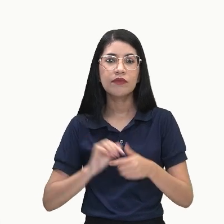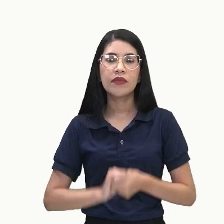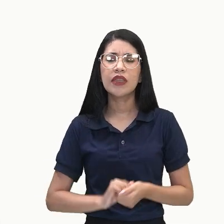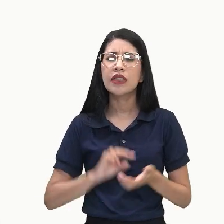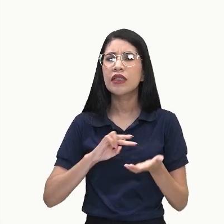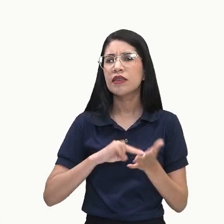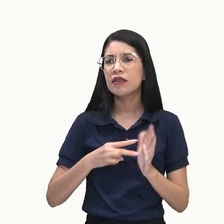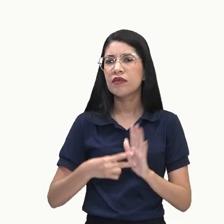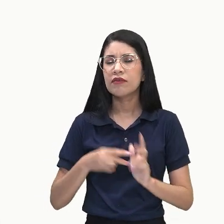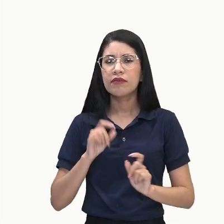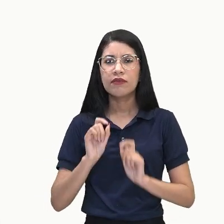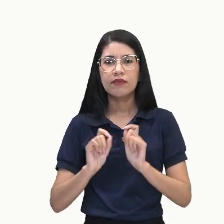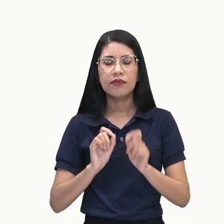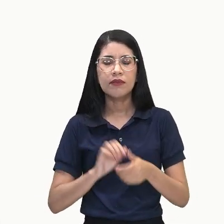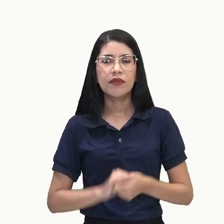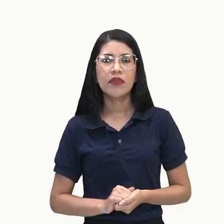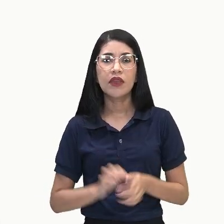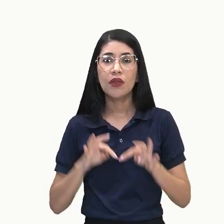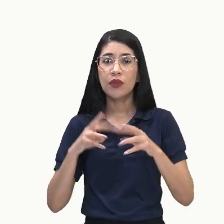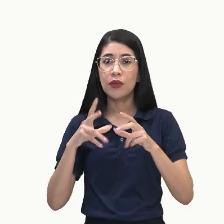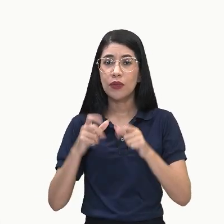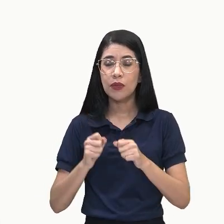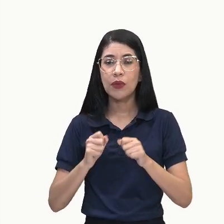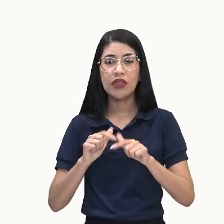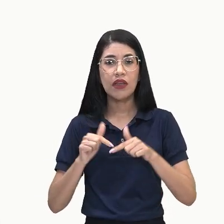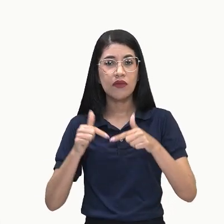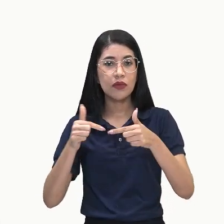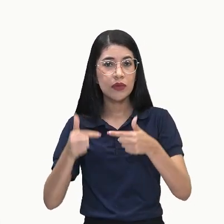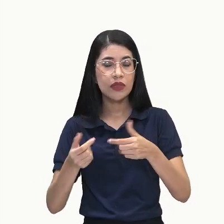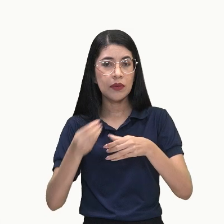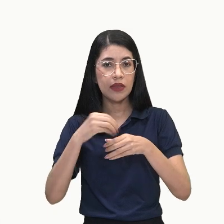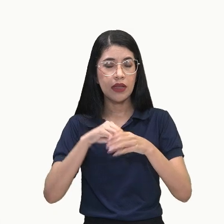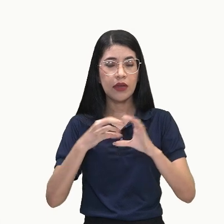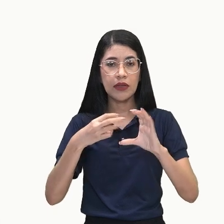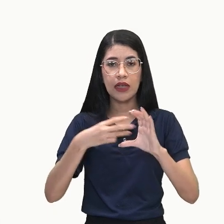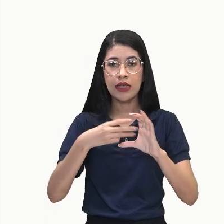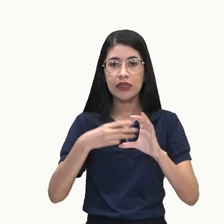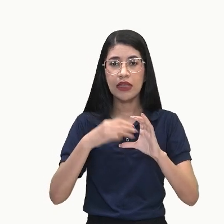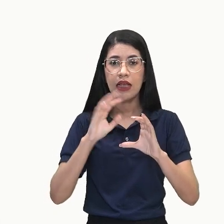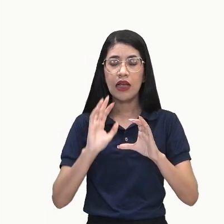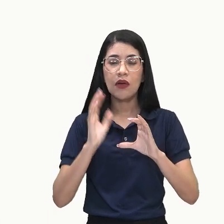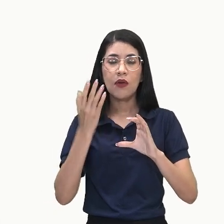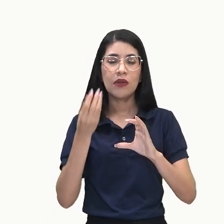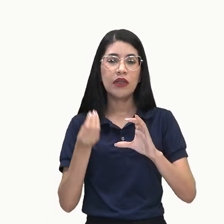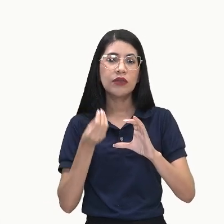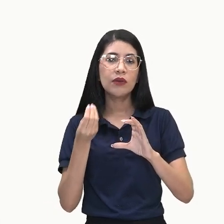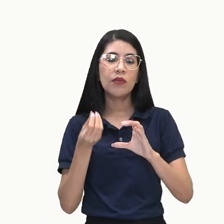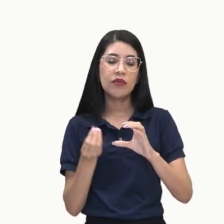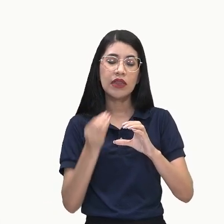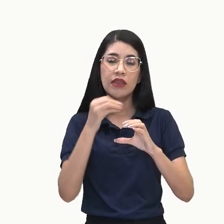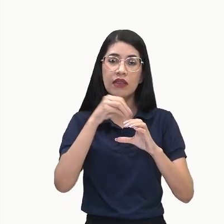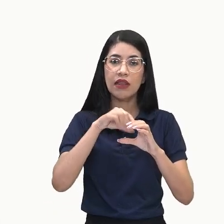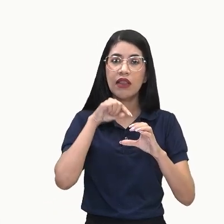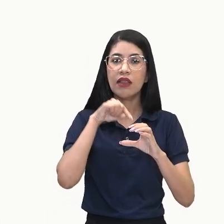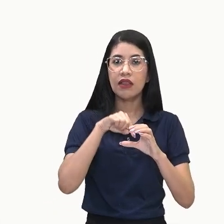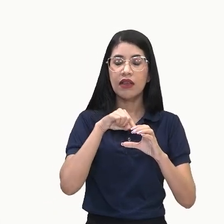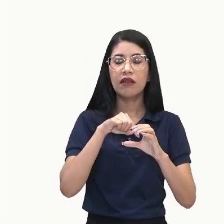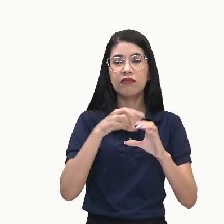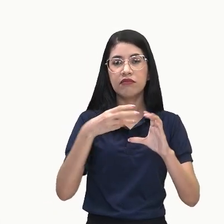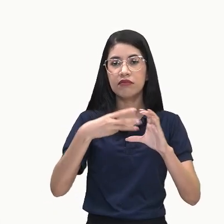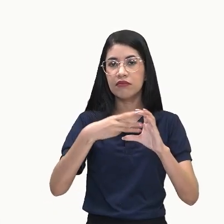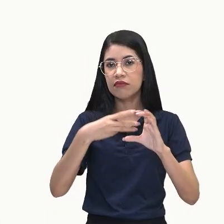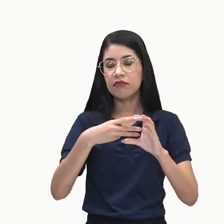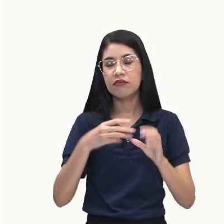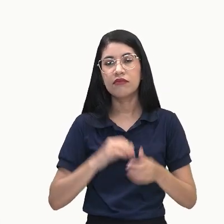ou seja, todas as funções ocorrem no interior da